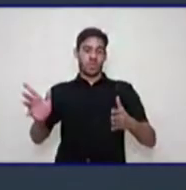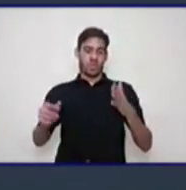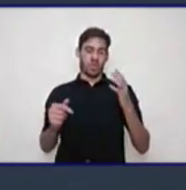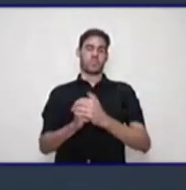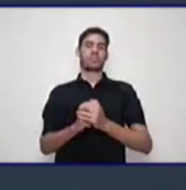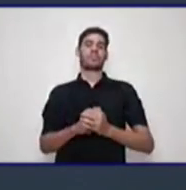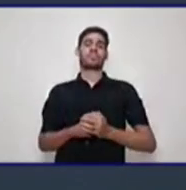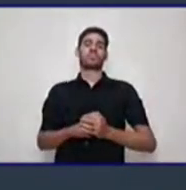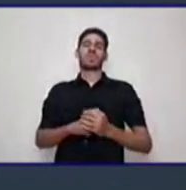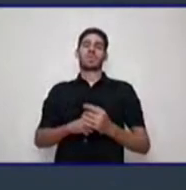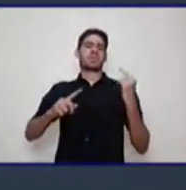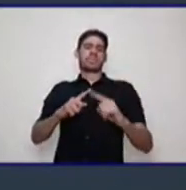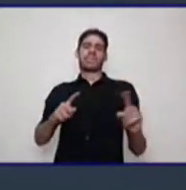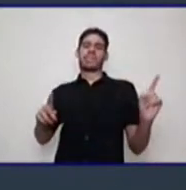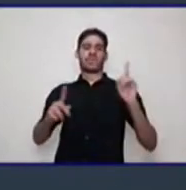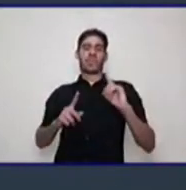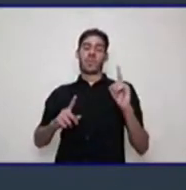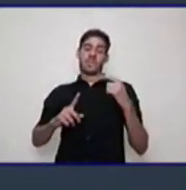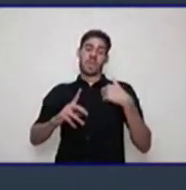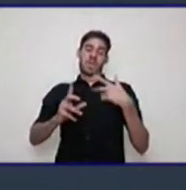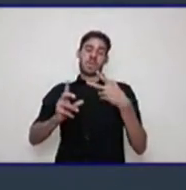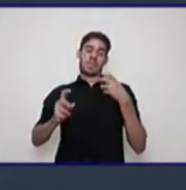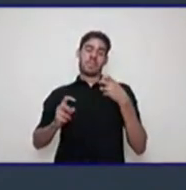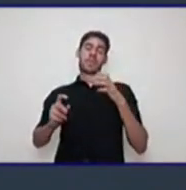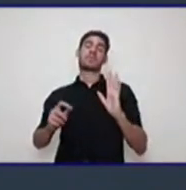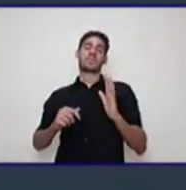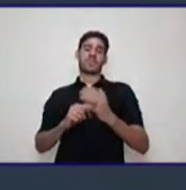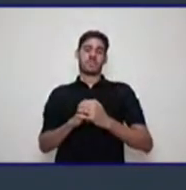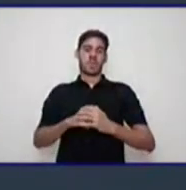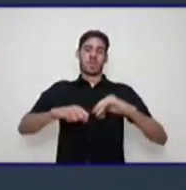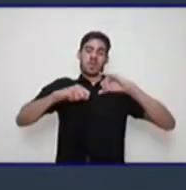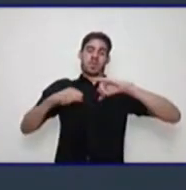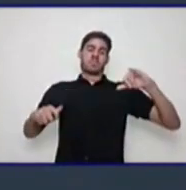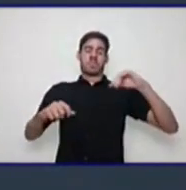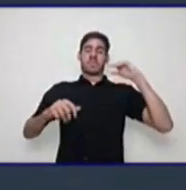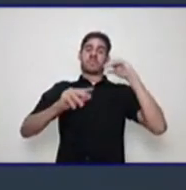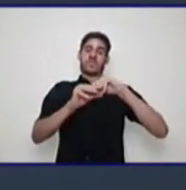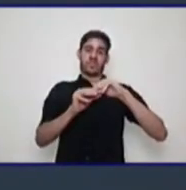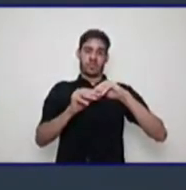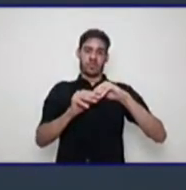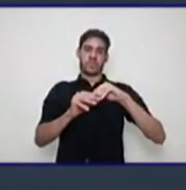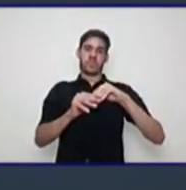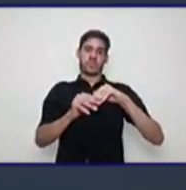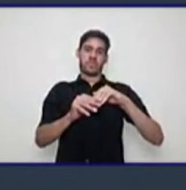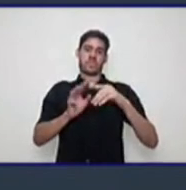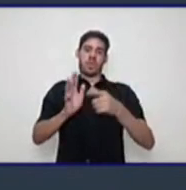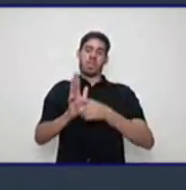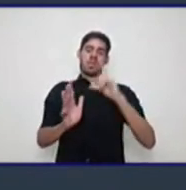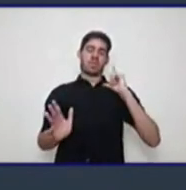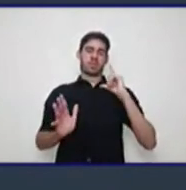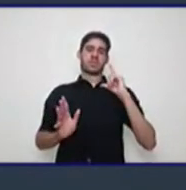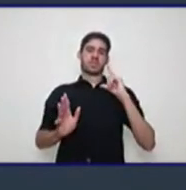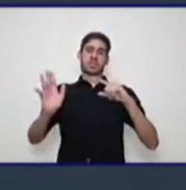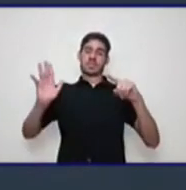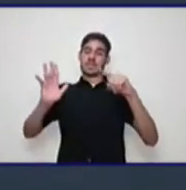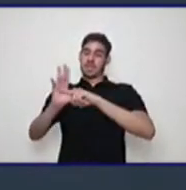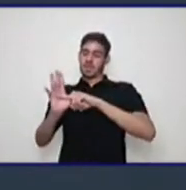não configura, a meu ver, no caso, propaganda eleitoral antecipada